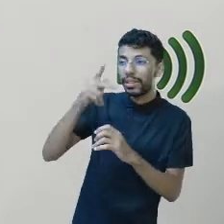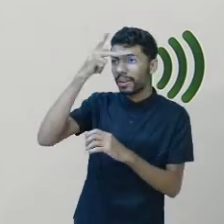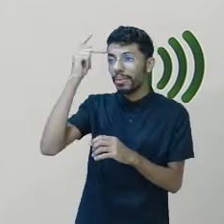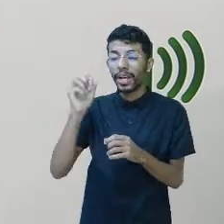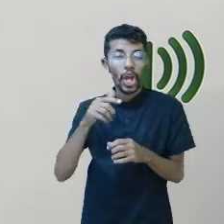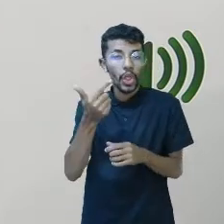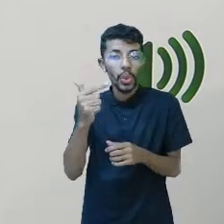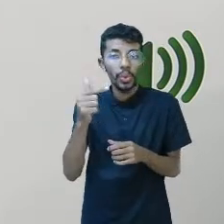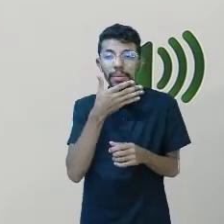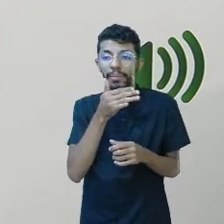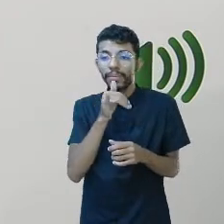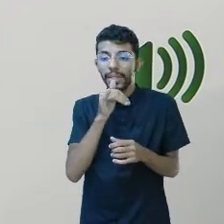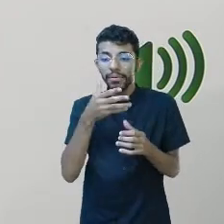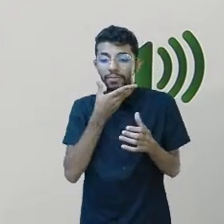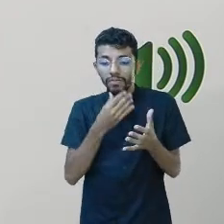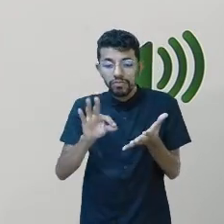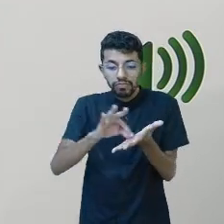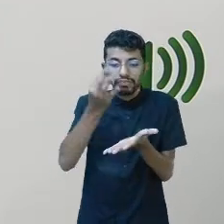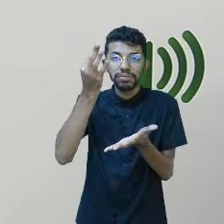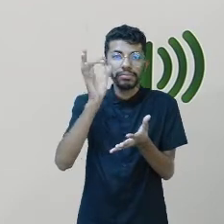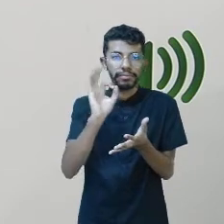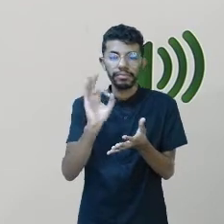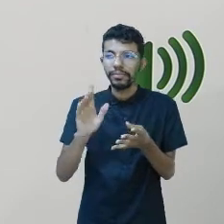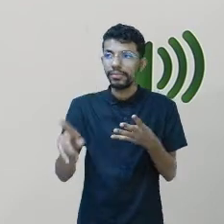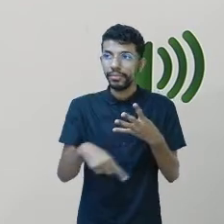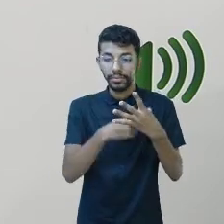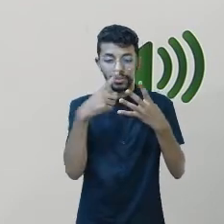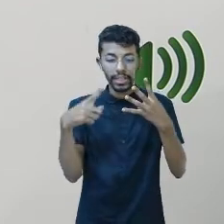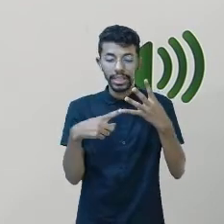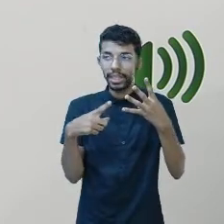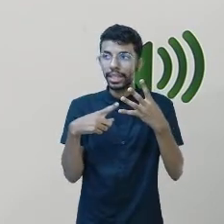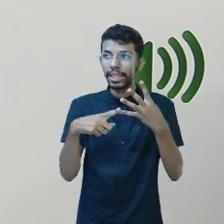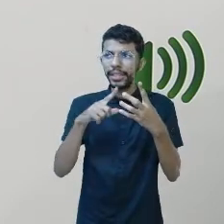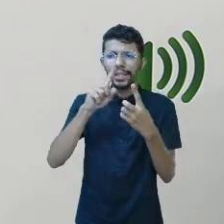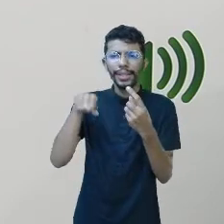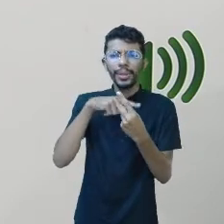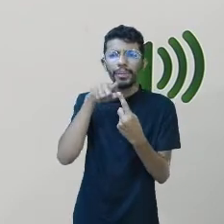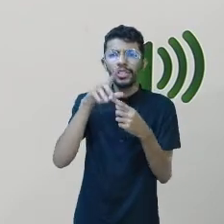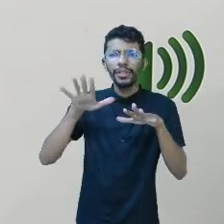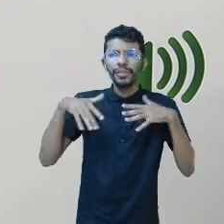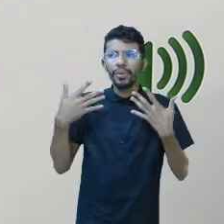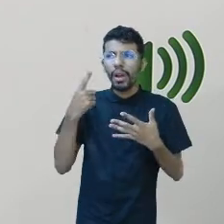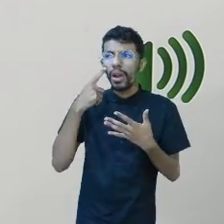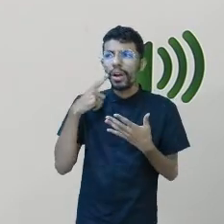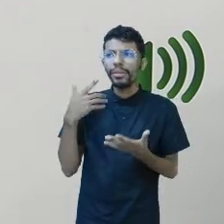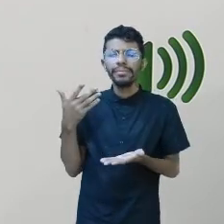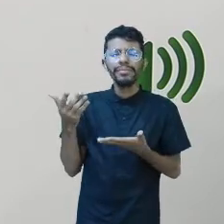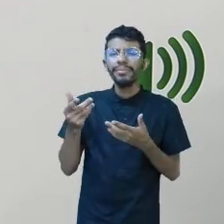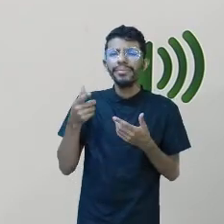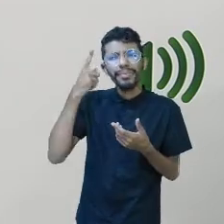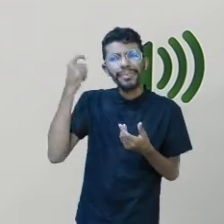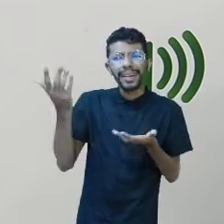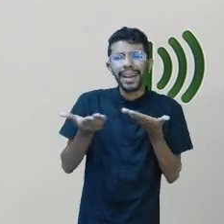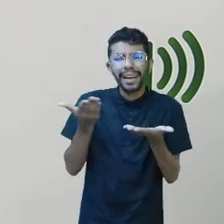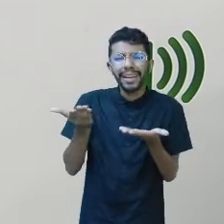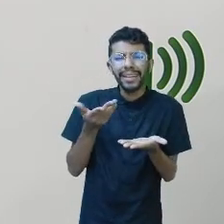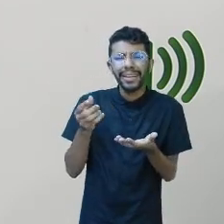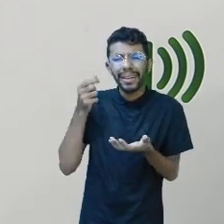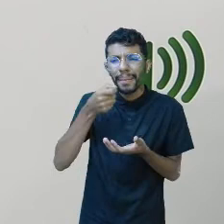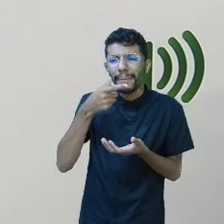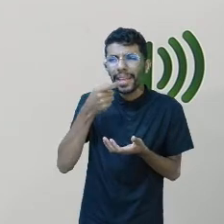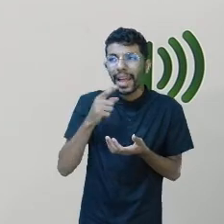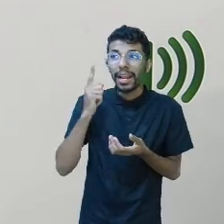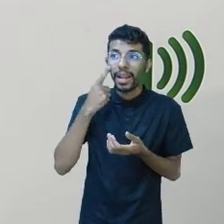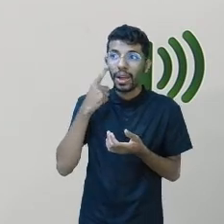específico, tá certo? Tem aqui, ó, serve, né? Qual o objetivo? Para quê? Qual é a necessidade? Para que existe a piada? Então,